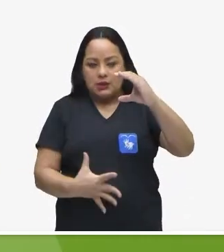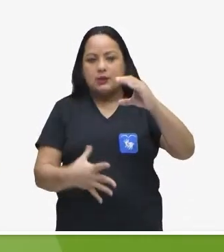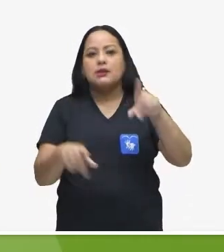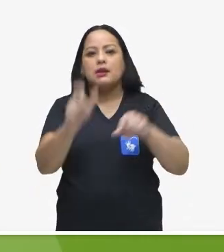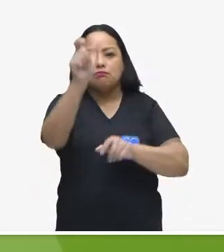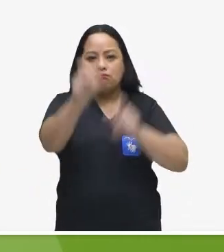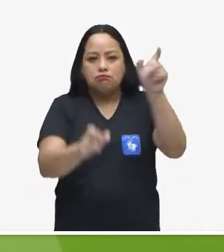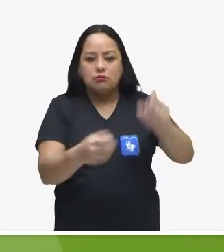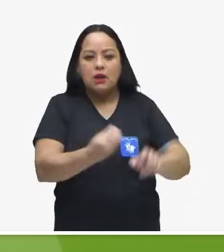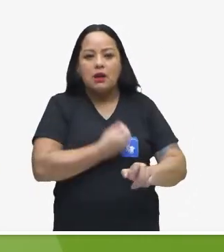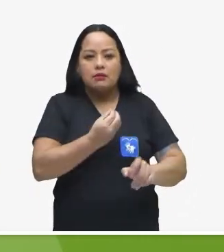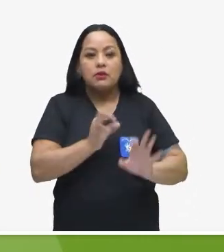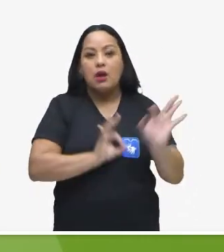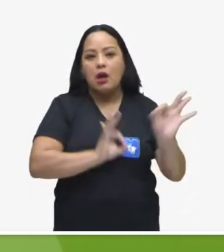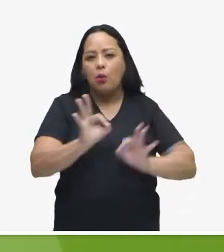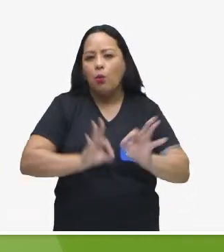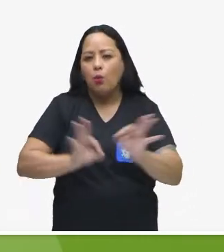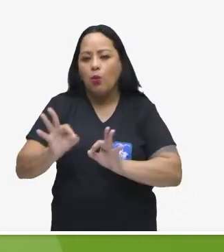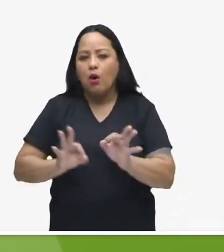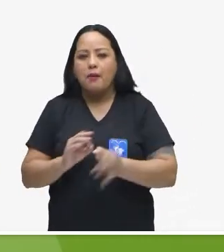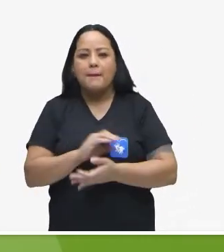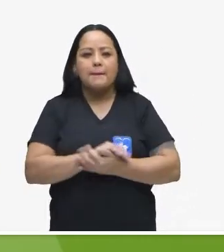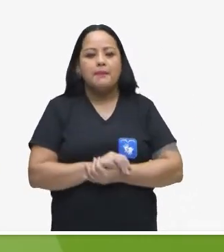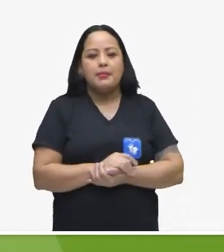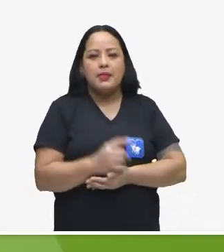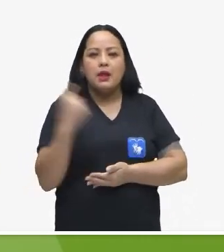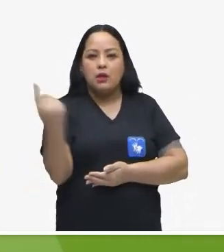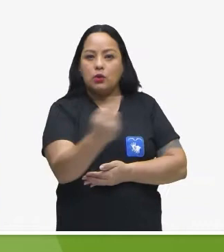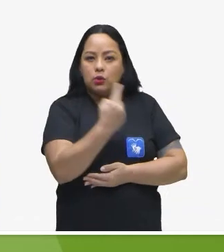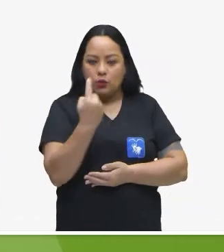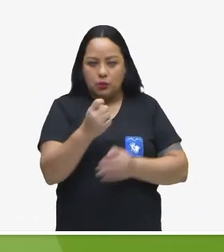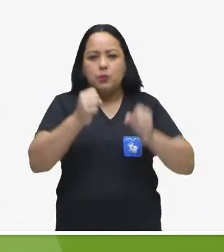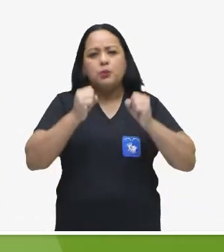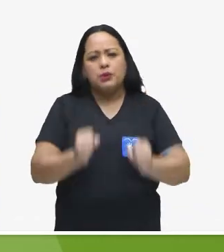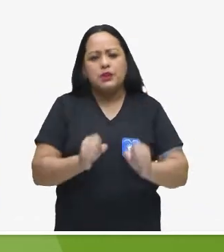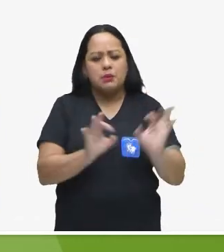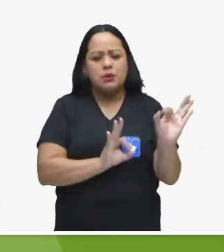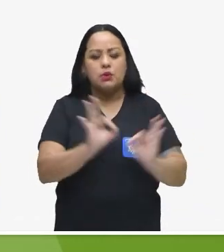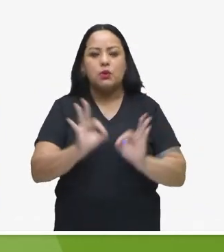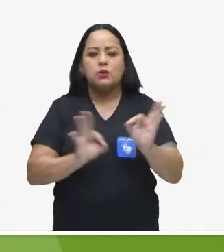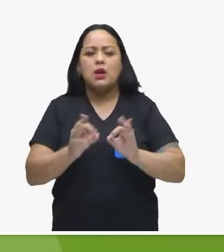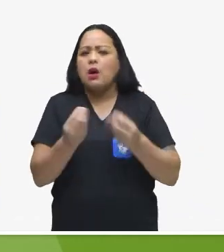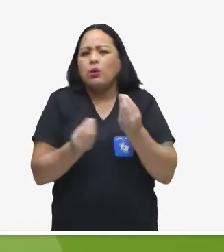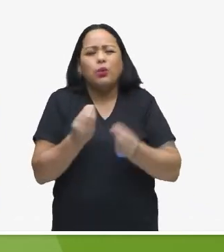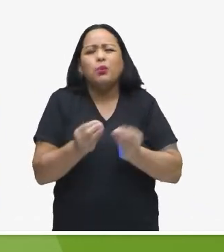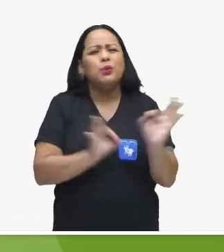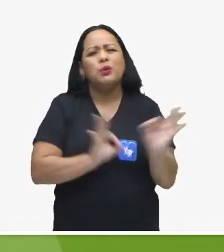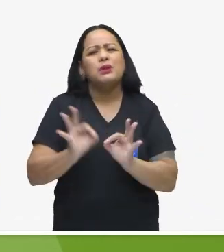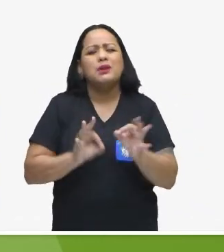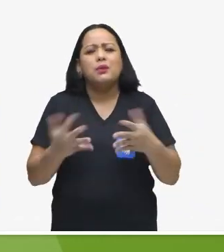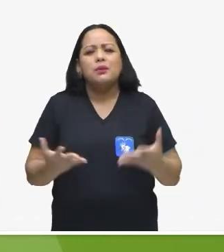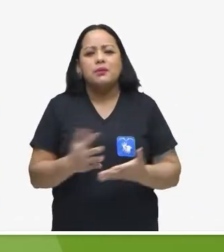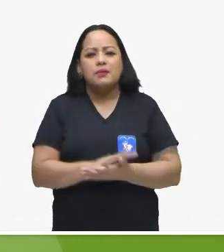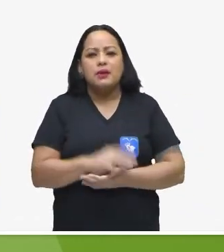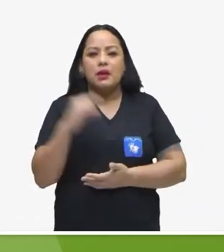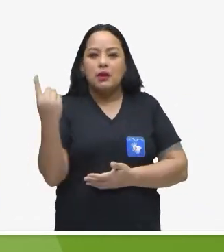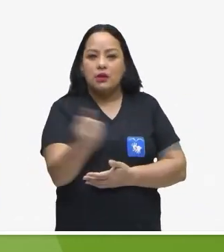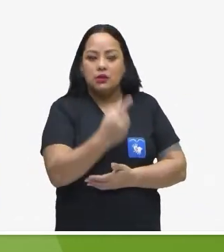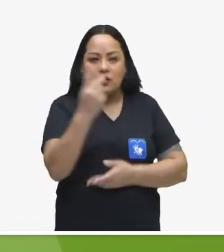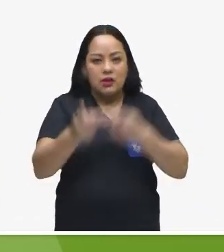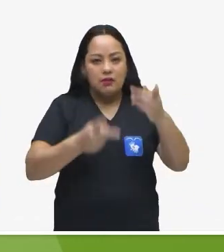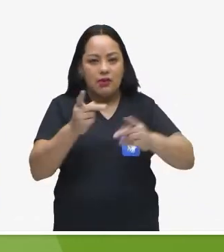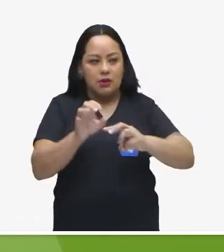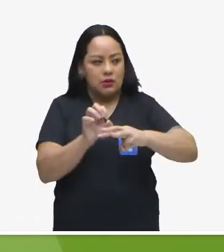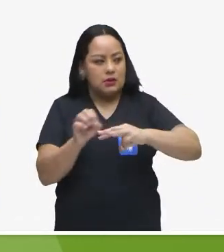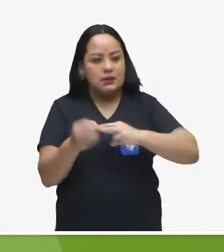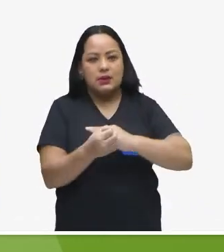a organização. Então, nós temos a capacidade de se organizar. Como assim, professora? A gente falou ali de